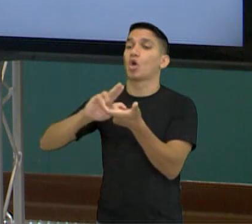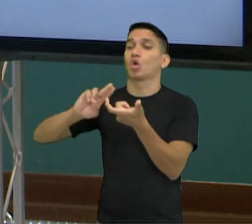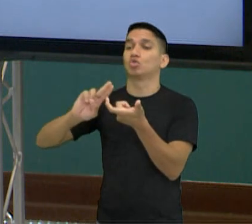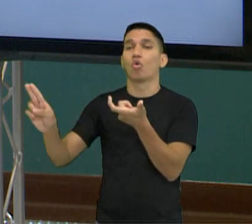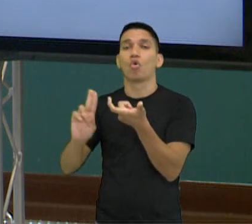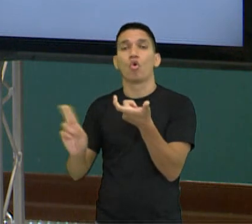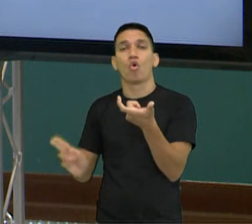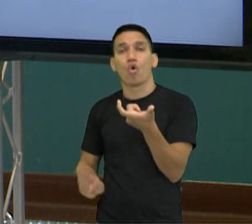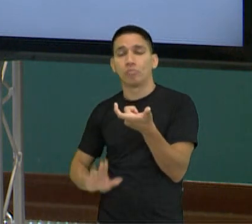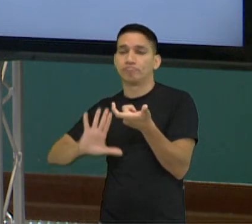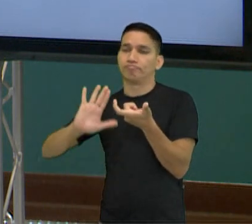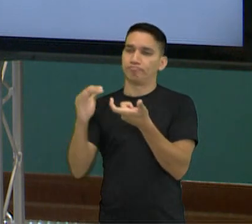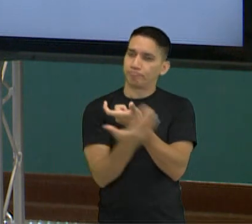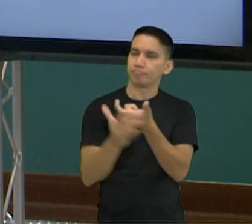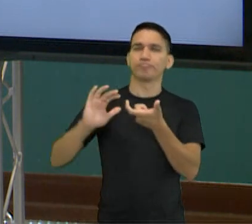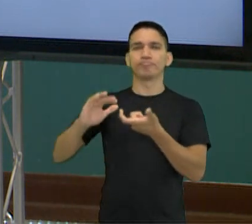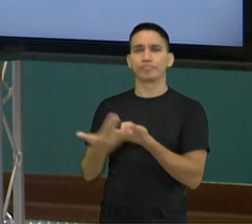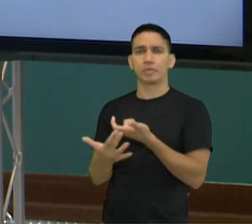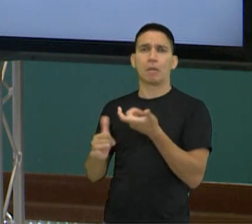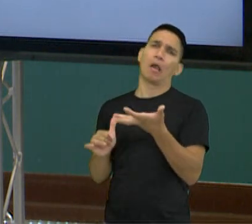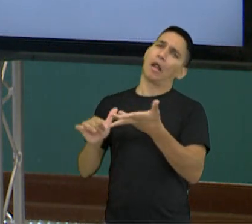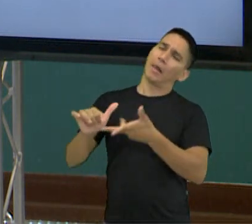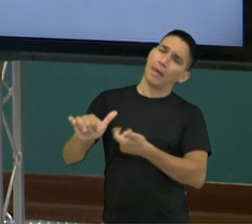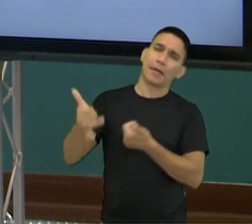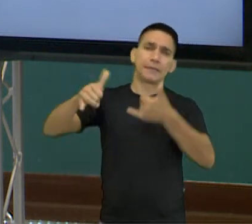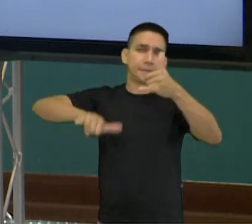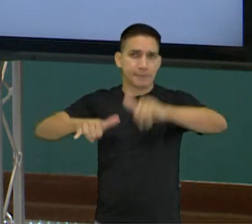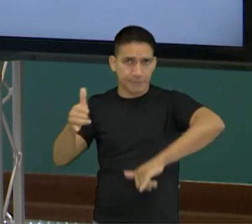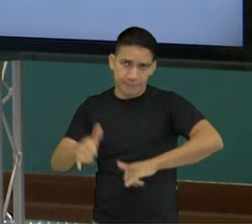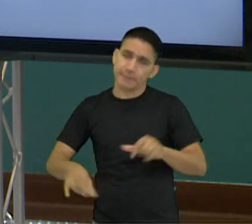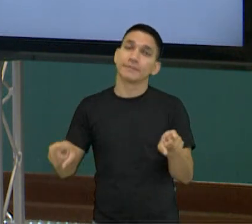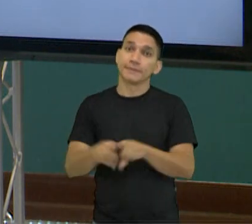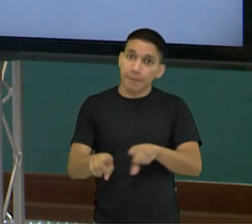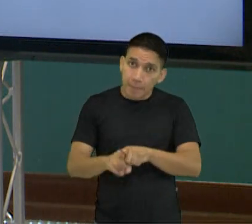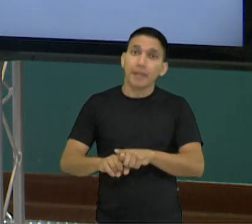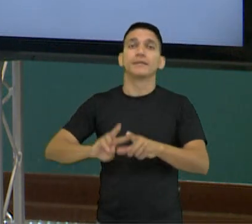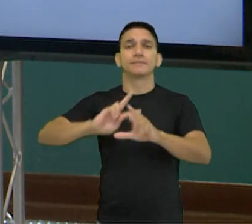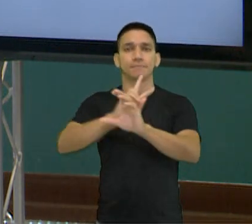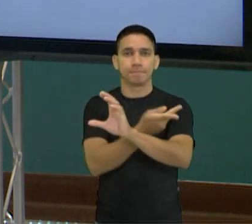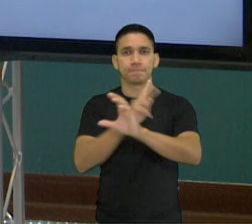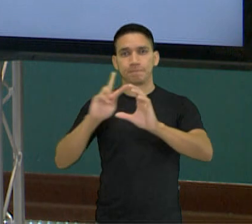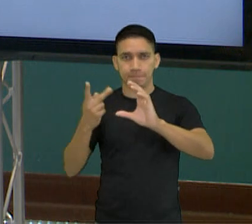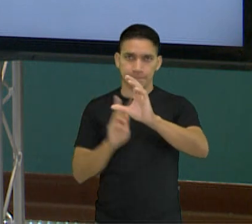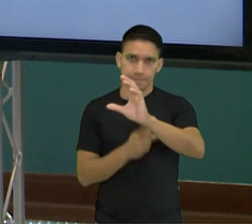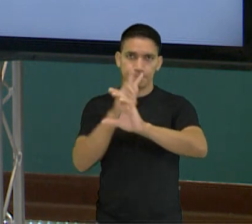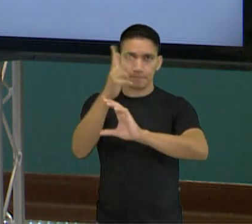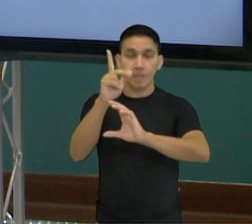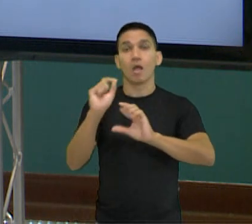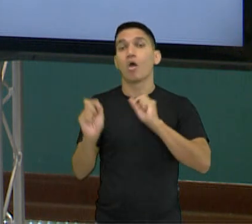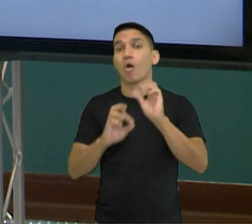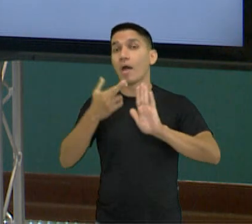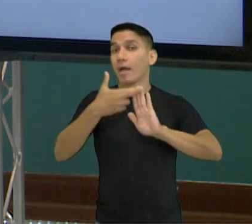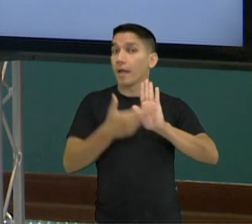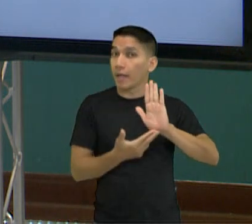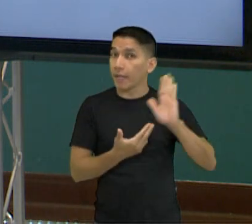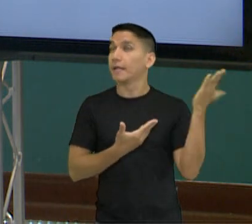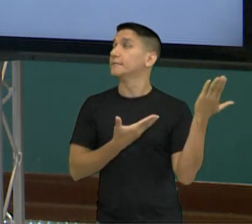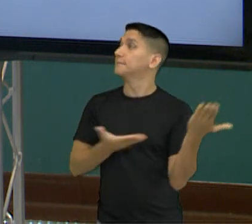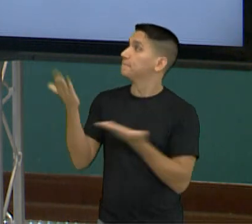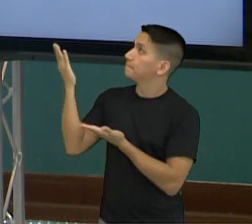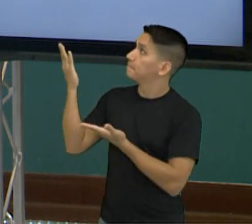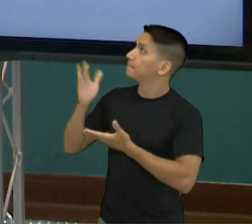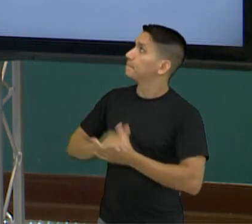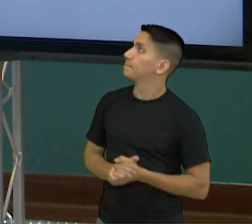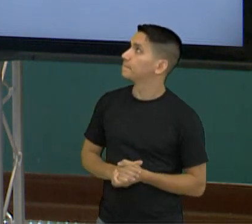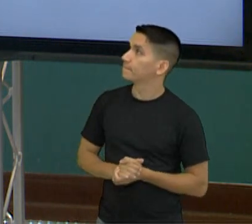nome às substâncias químicas, incluindo, claro, os hidrocarbonetos. E a regra que nós temos é esta